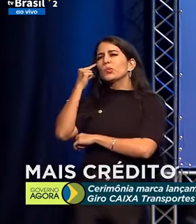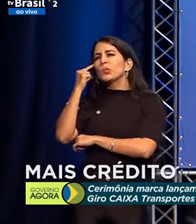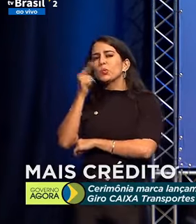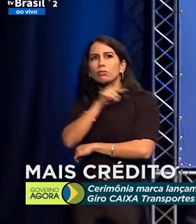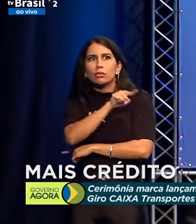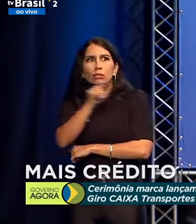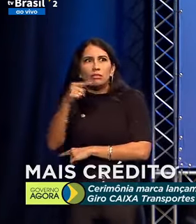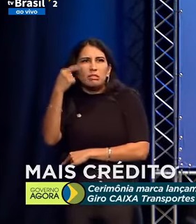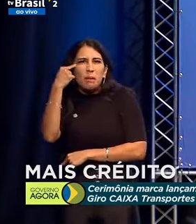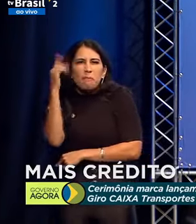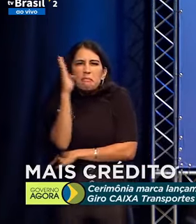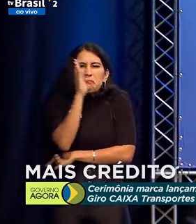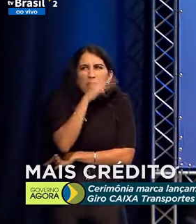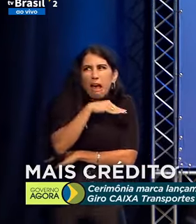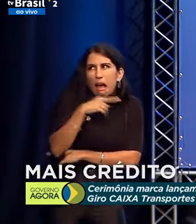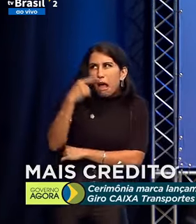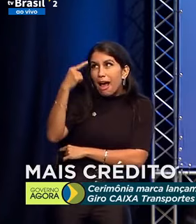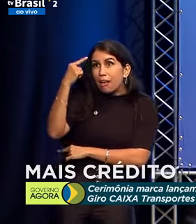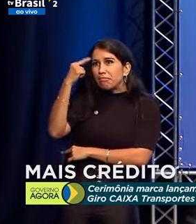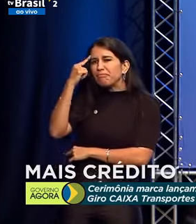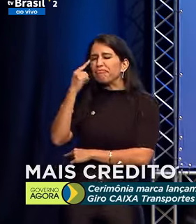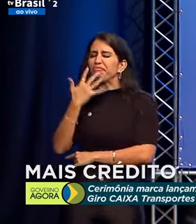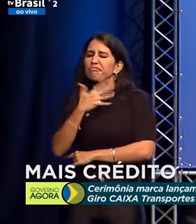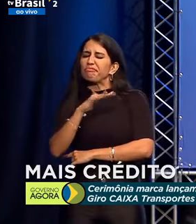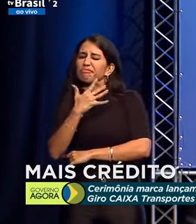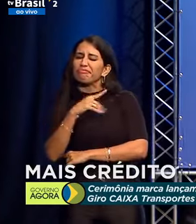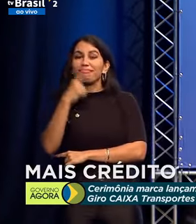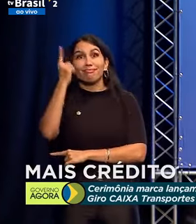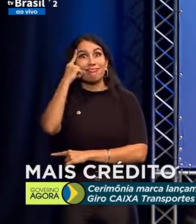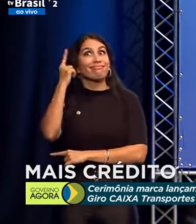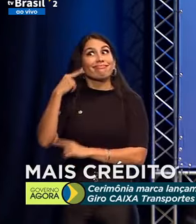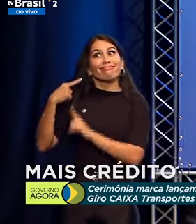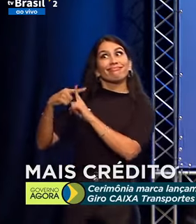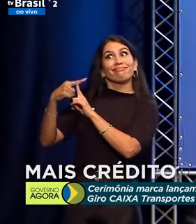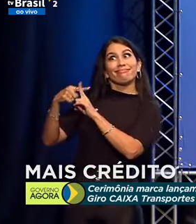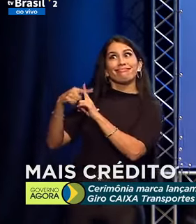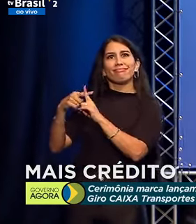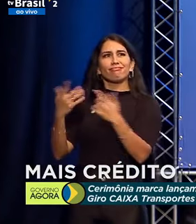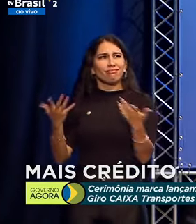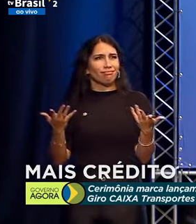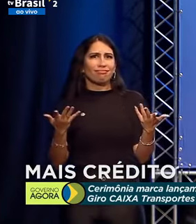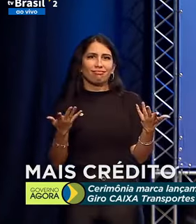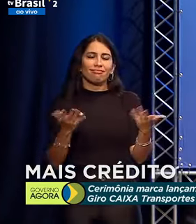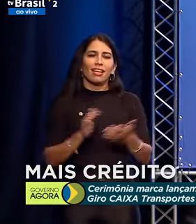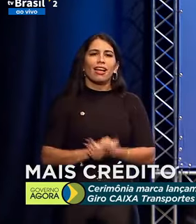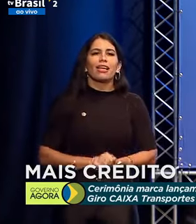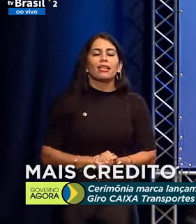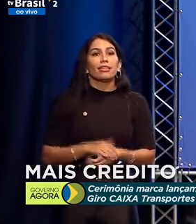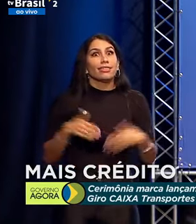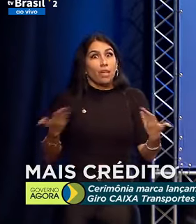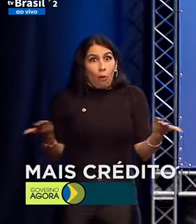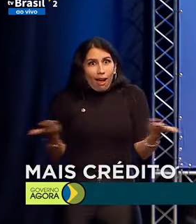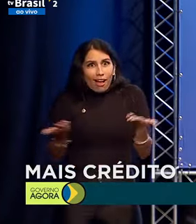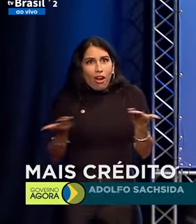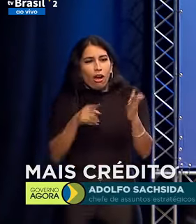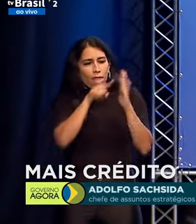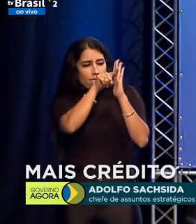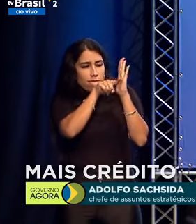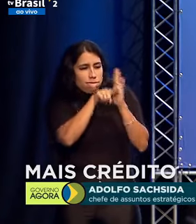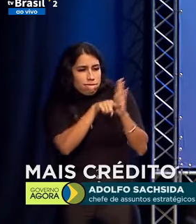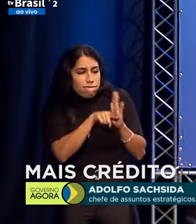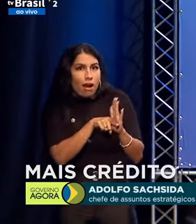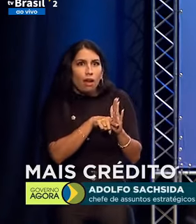o cenário normal e o cenário otimista. Os dados indicam que nós estamos melhor que o cenário